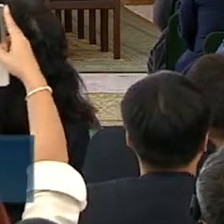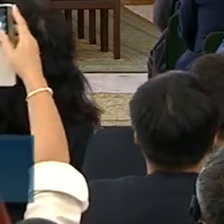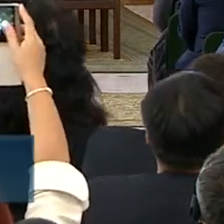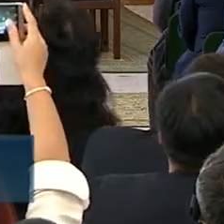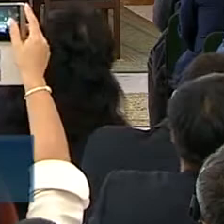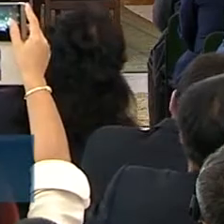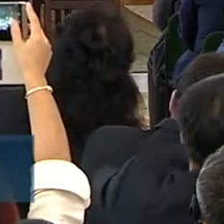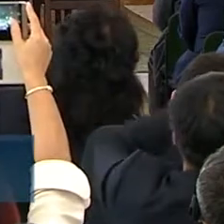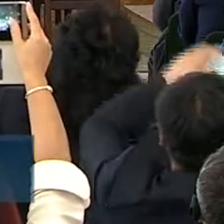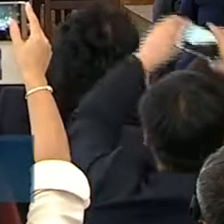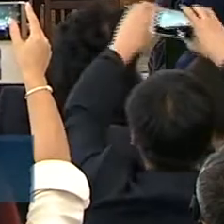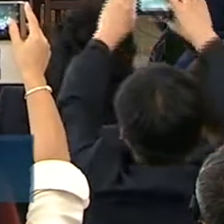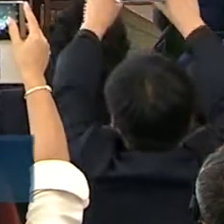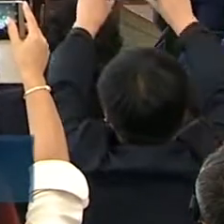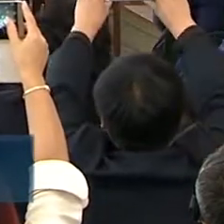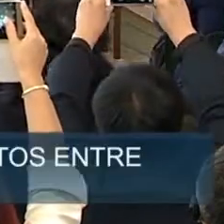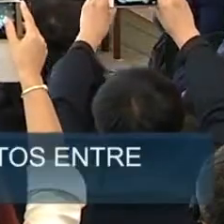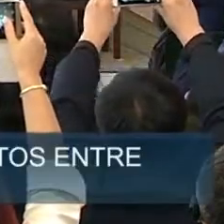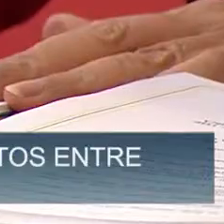2015-2021.